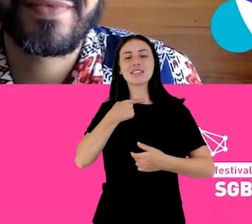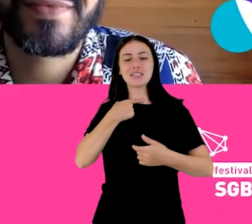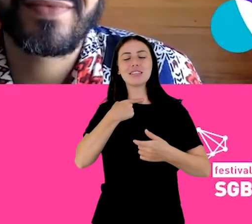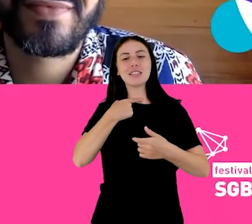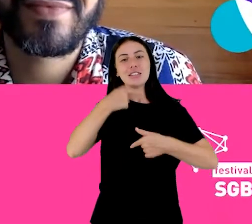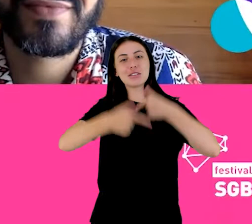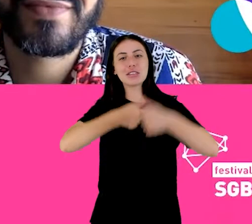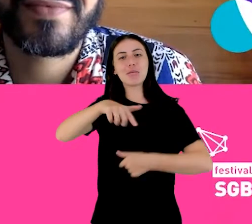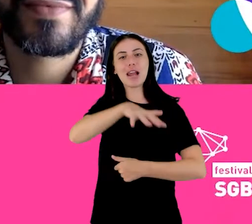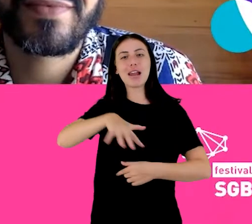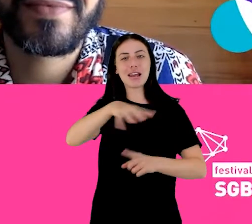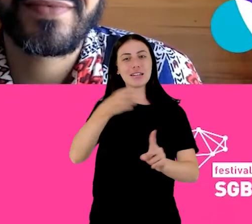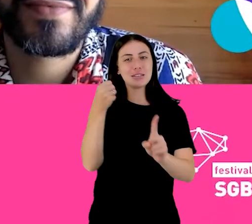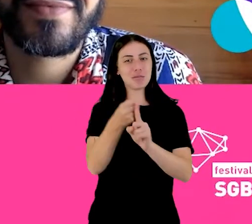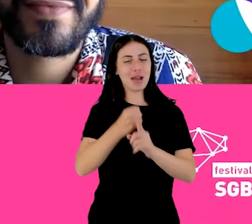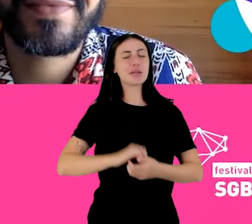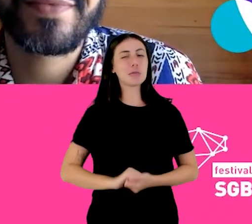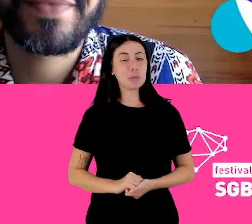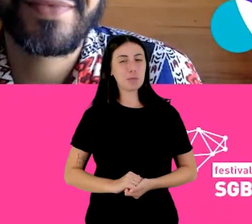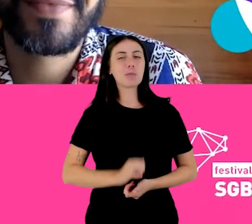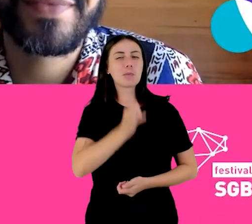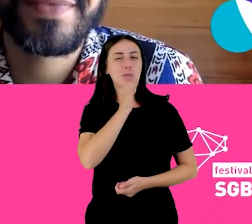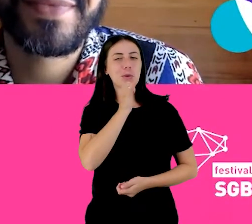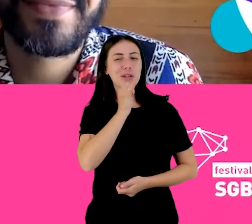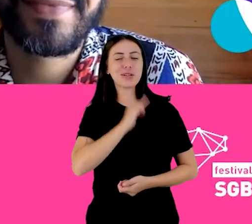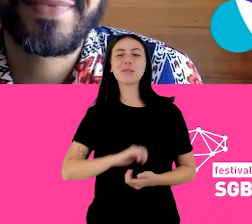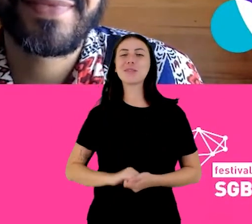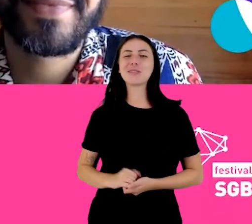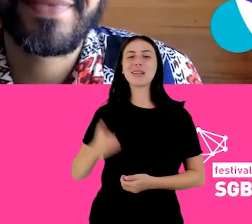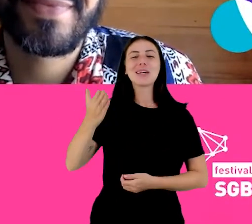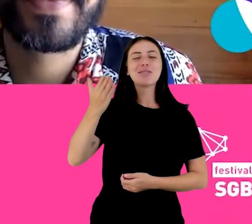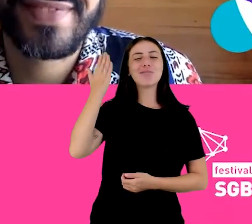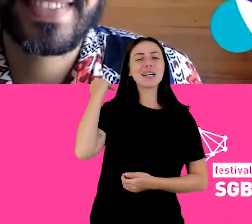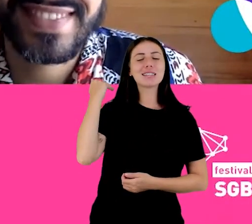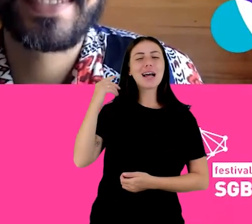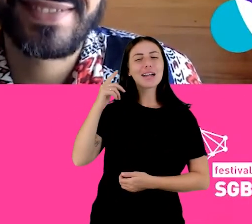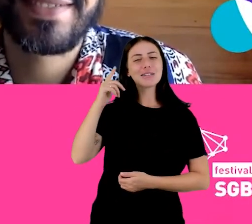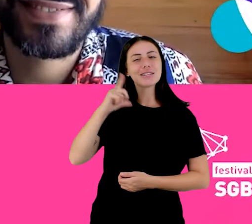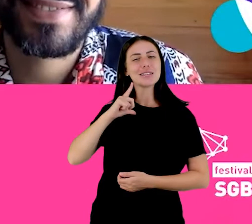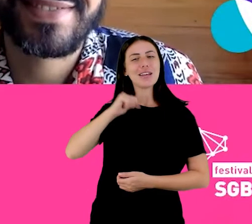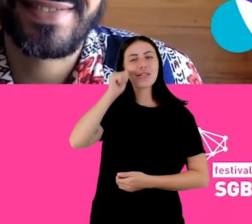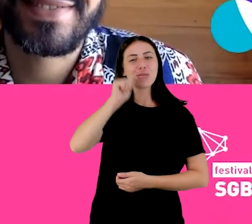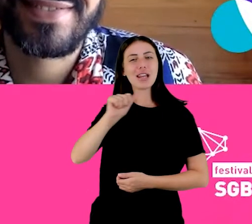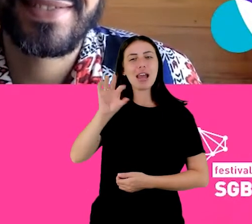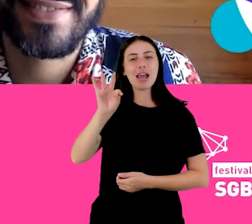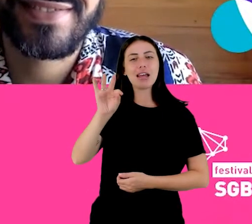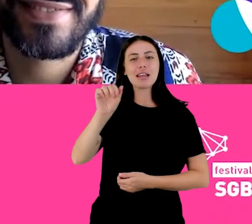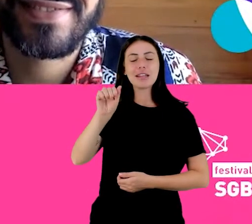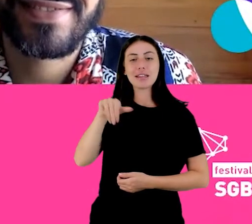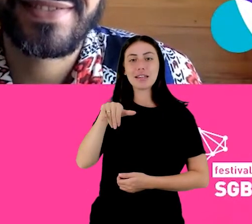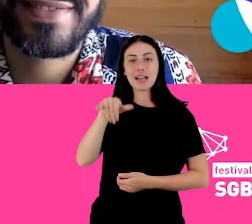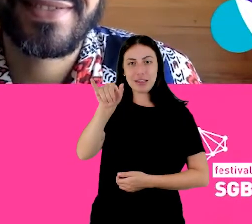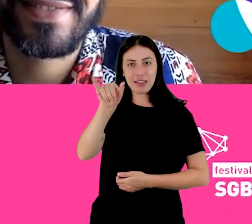distribuição de impacto. Eu vou dar um exemplo que eu conheci recentemente, sabe essa coisa da vida? Recentemente, Thaís Lazeri